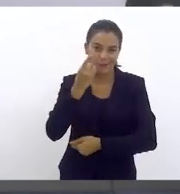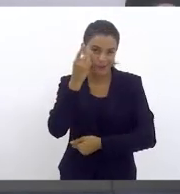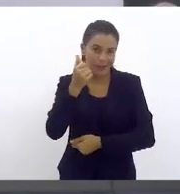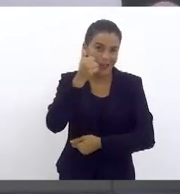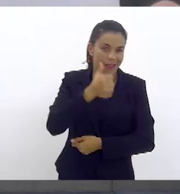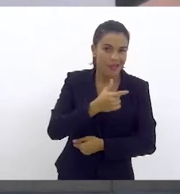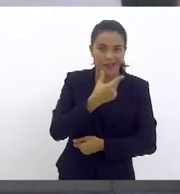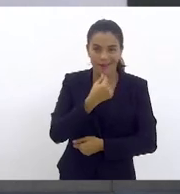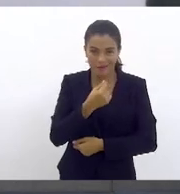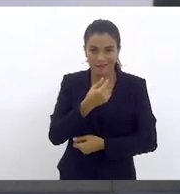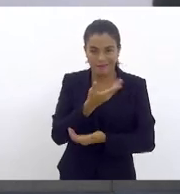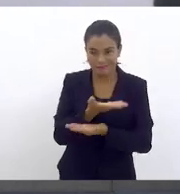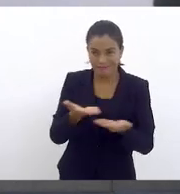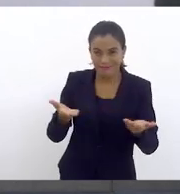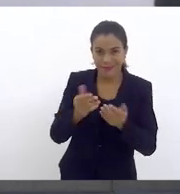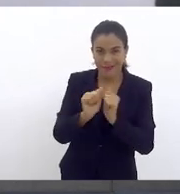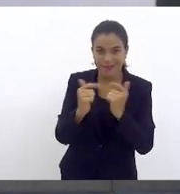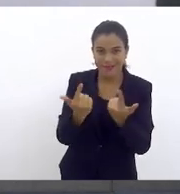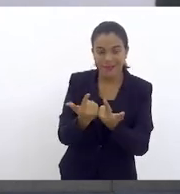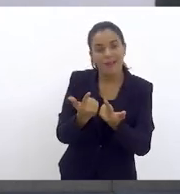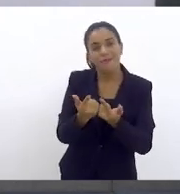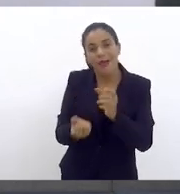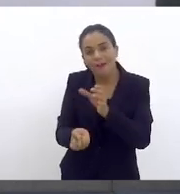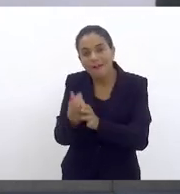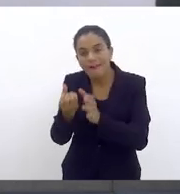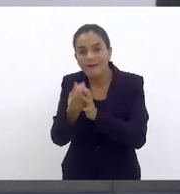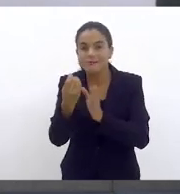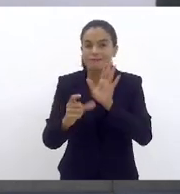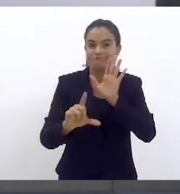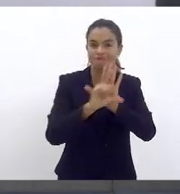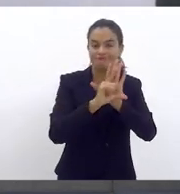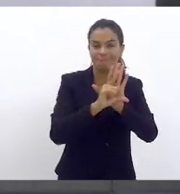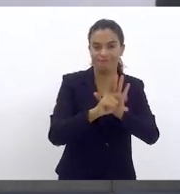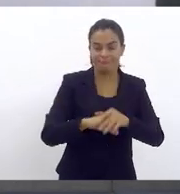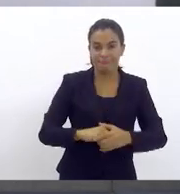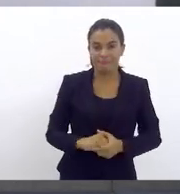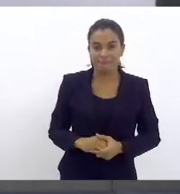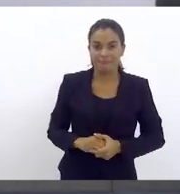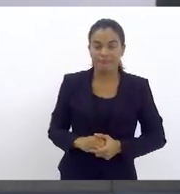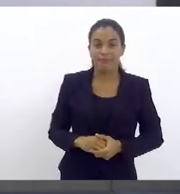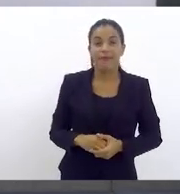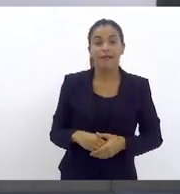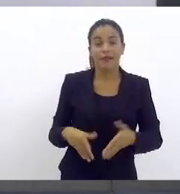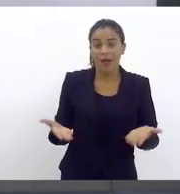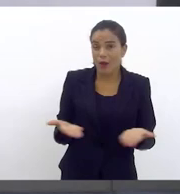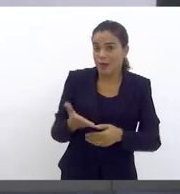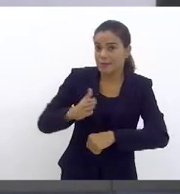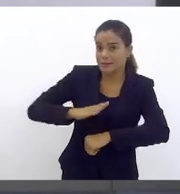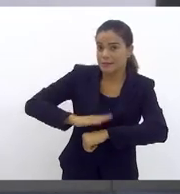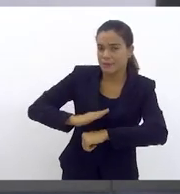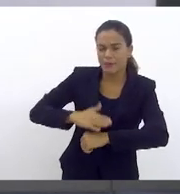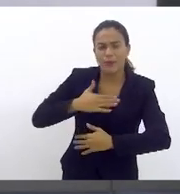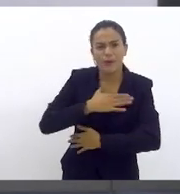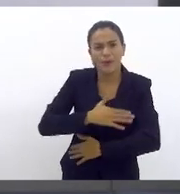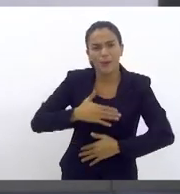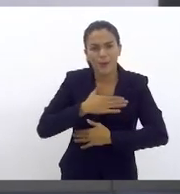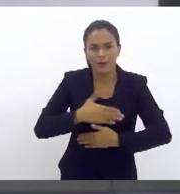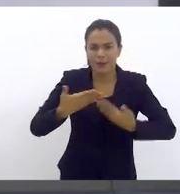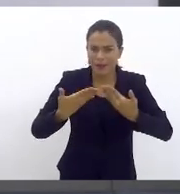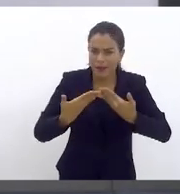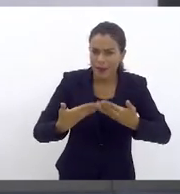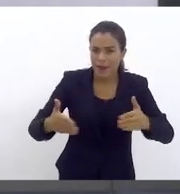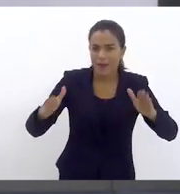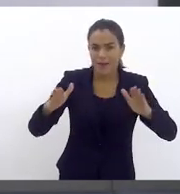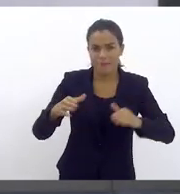deputados desta casa na construção de importantes leis e nesse momento também eu gostaria de abrir então